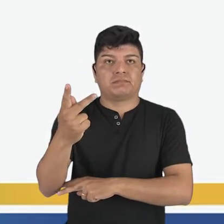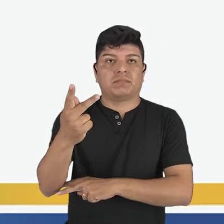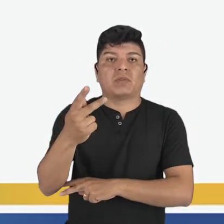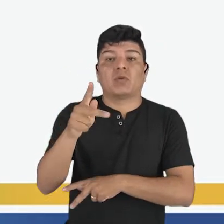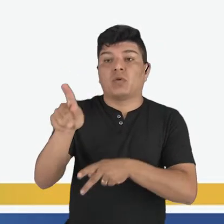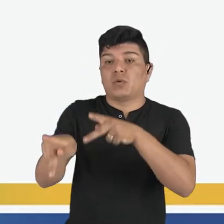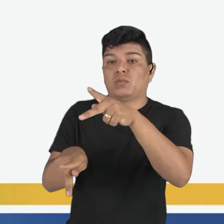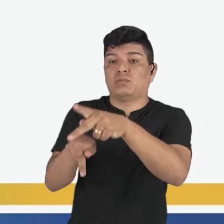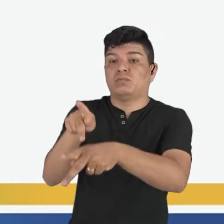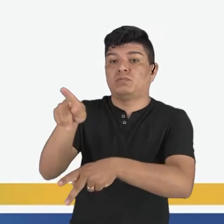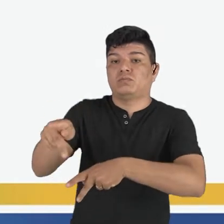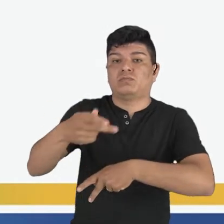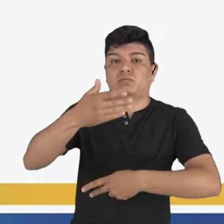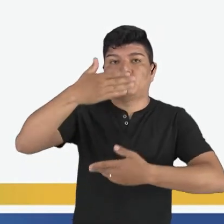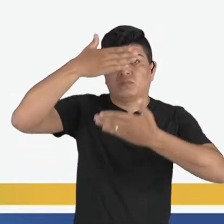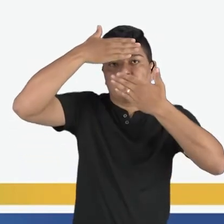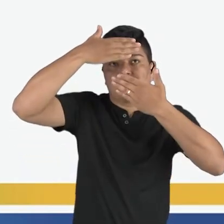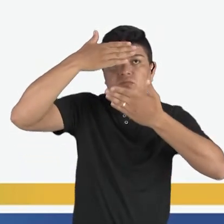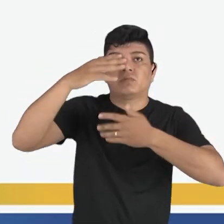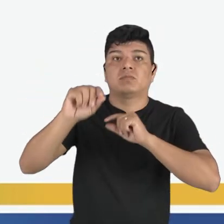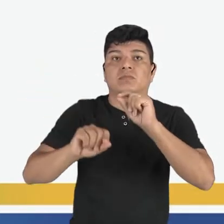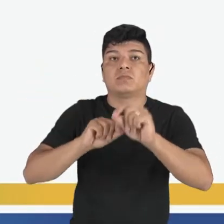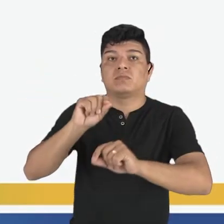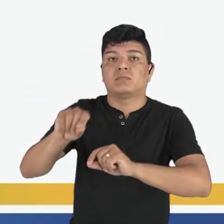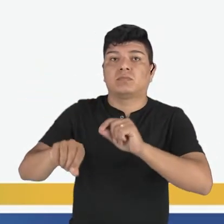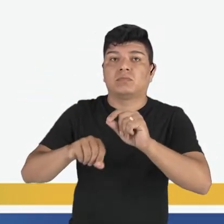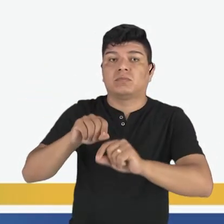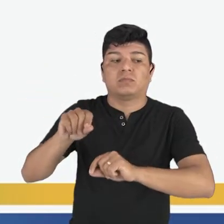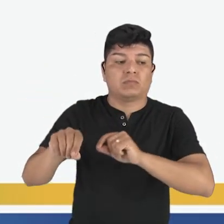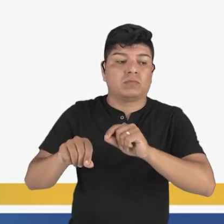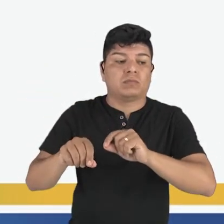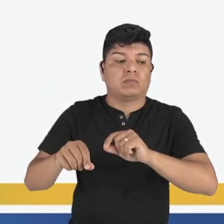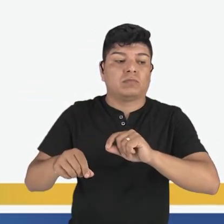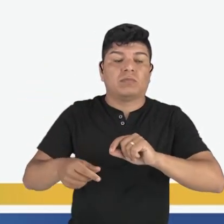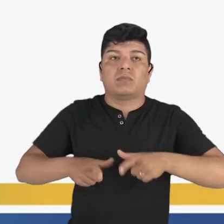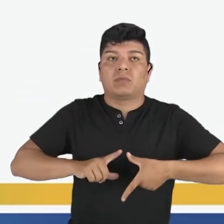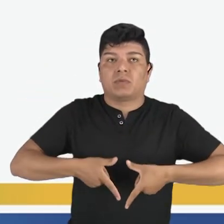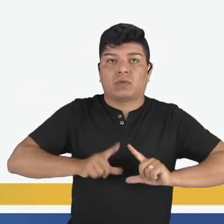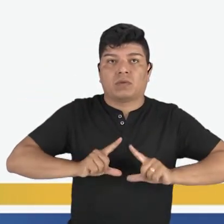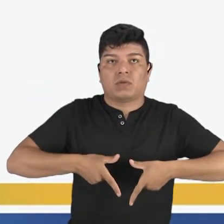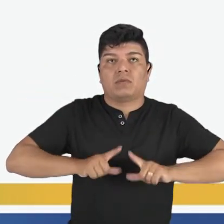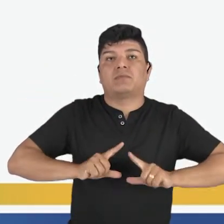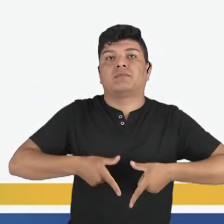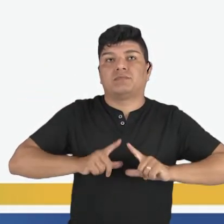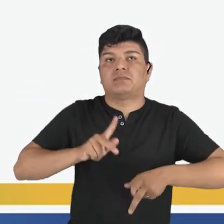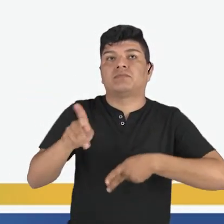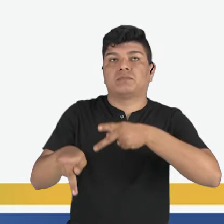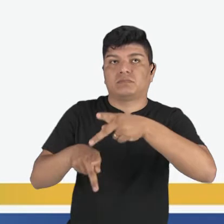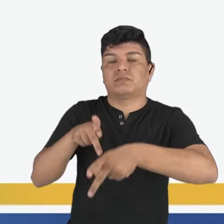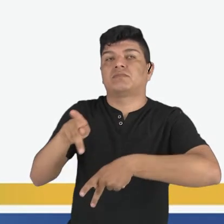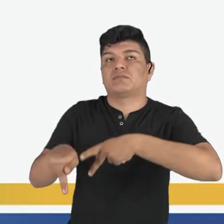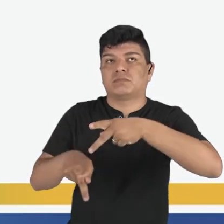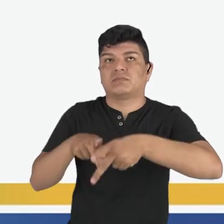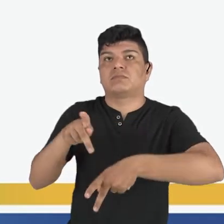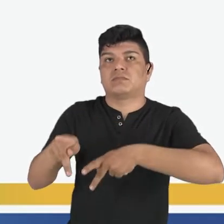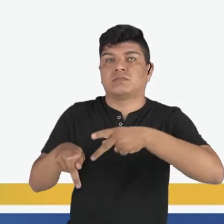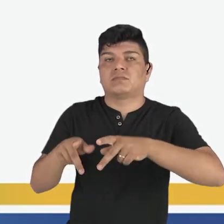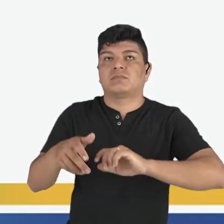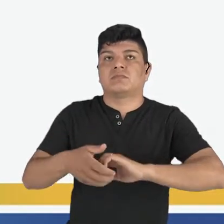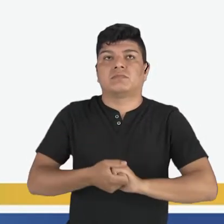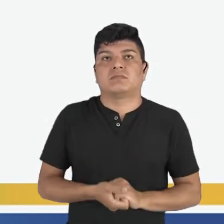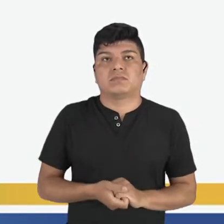árabe. A religião judaica é do povo de Israel, a religião árabe é do povo árabe. Evidentemente que há pessoas